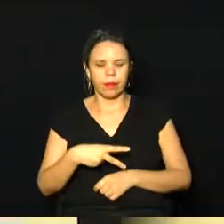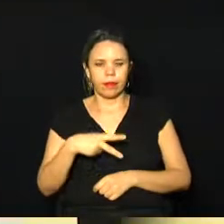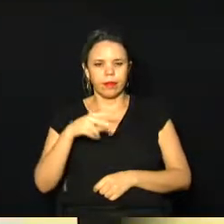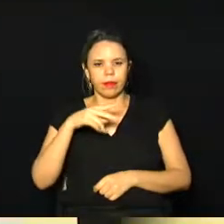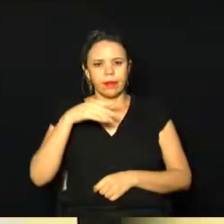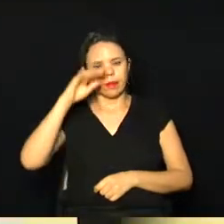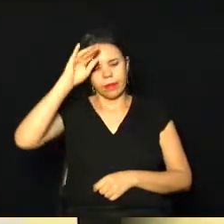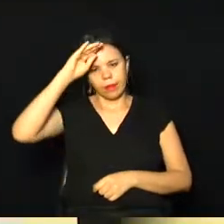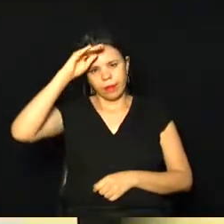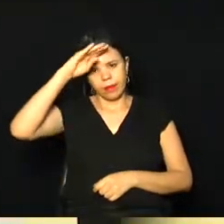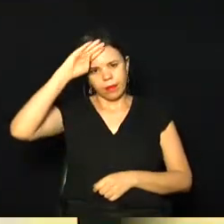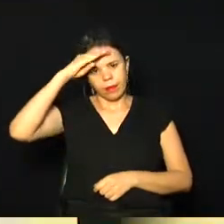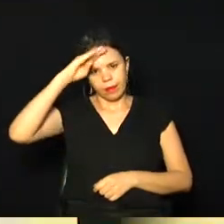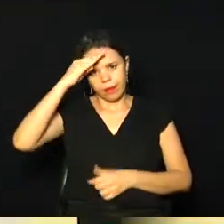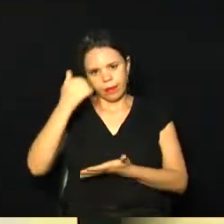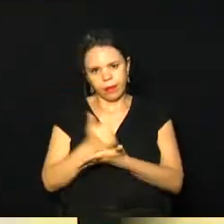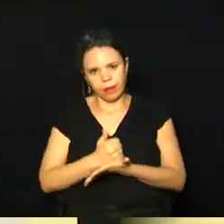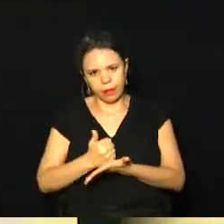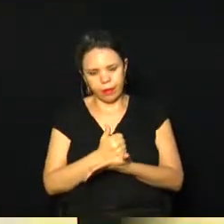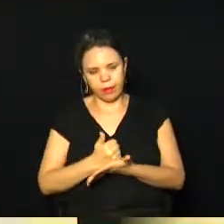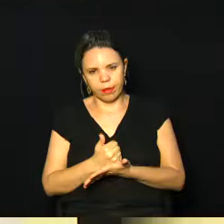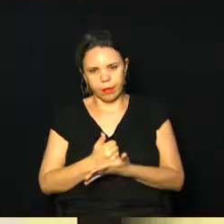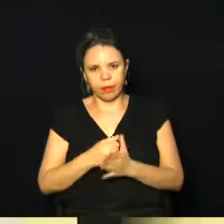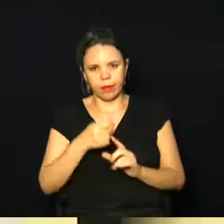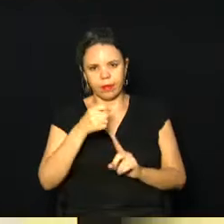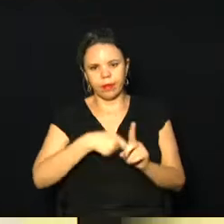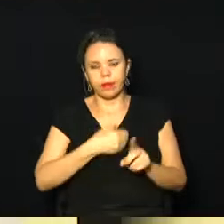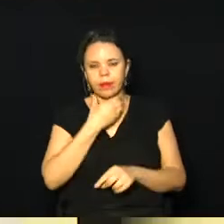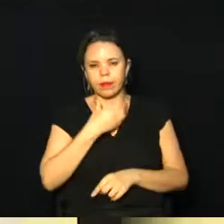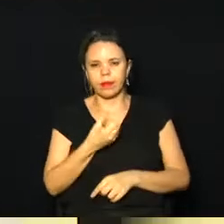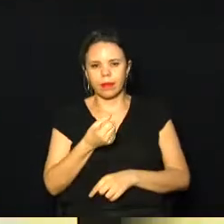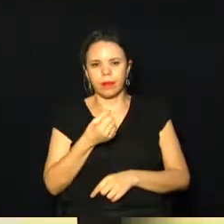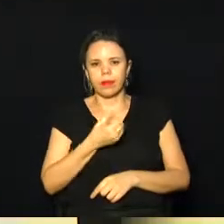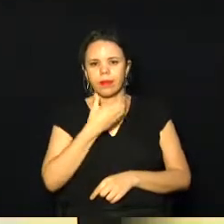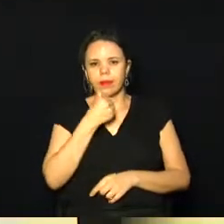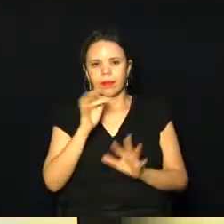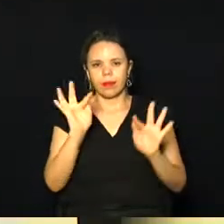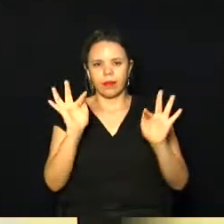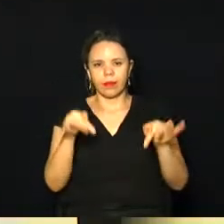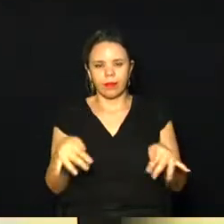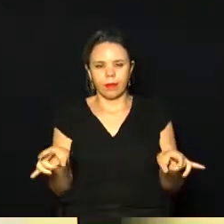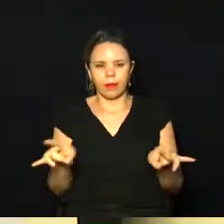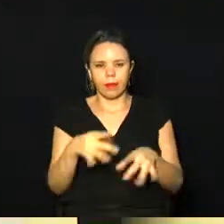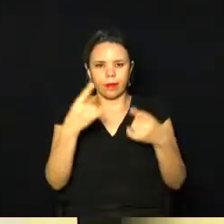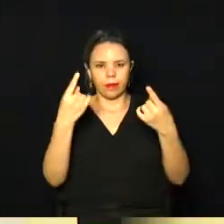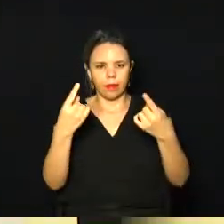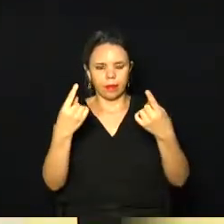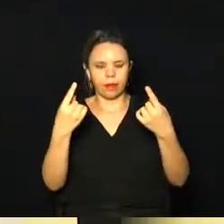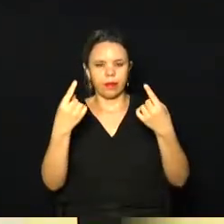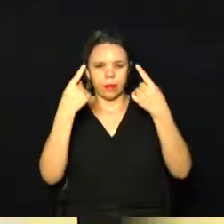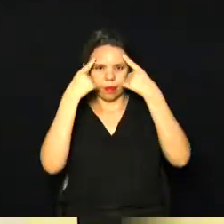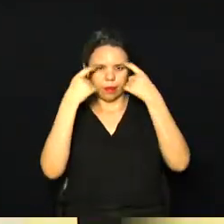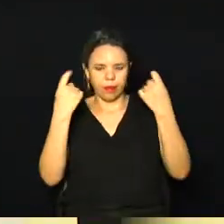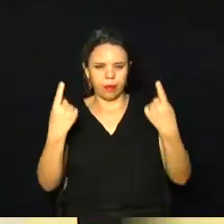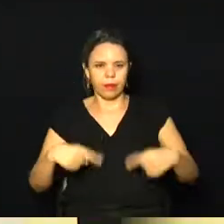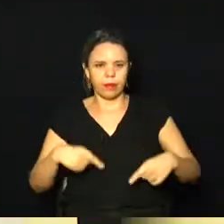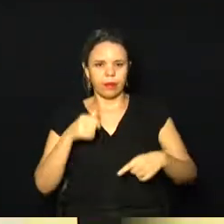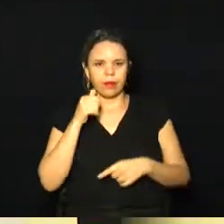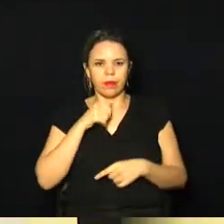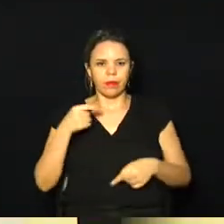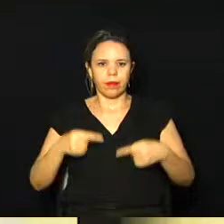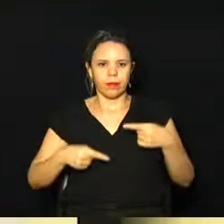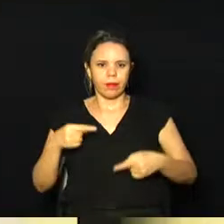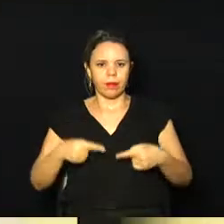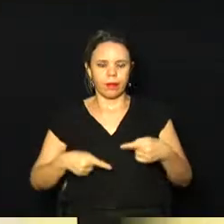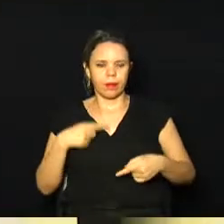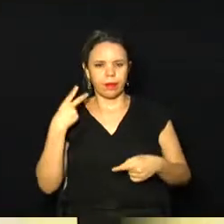da Farmácia e tem o seguinte tema: Dezembro Branco, Homens pelo Fim da Violência contra a Mulher. Toda essa discussão que conta,